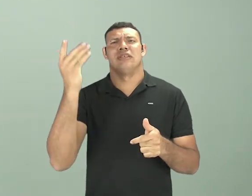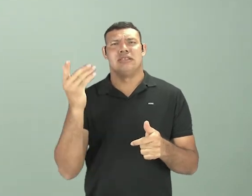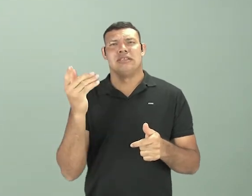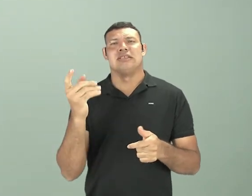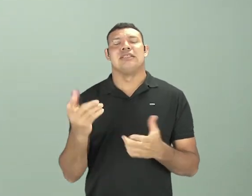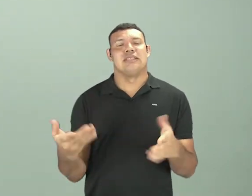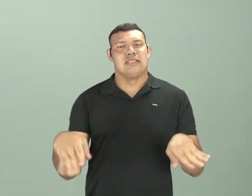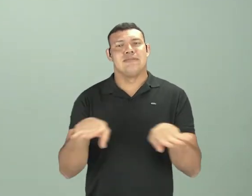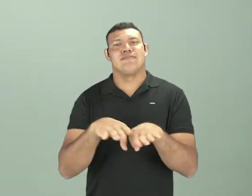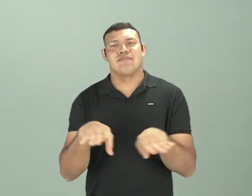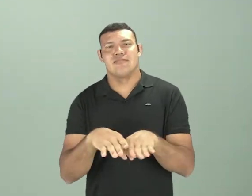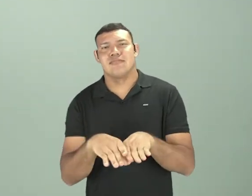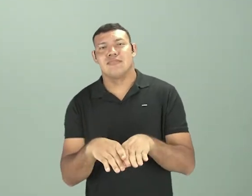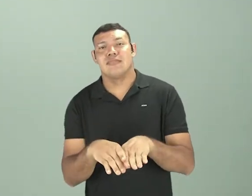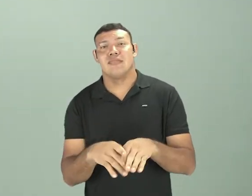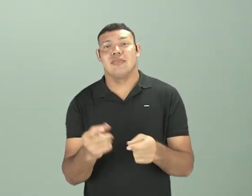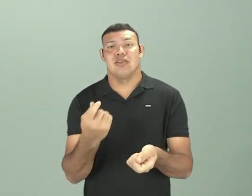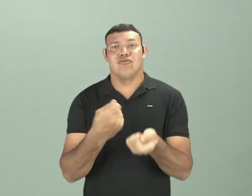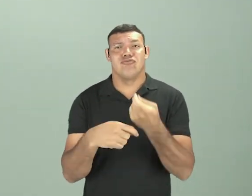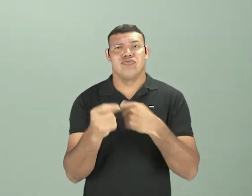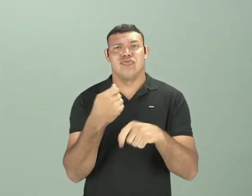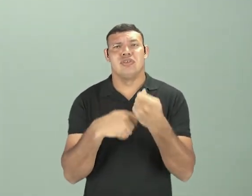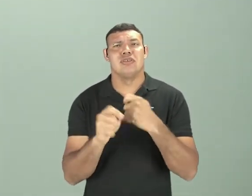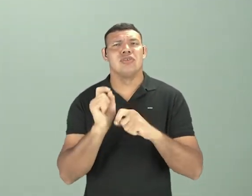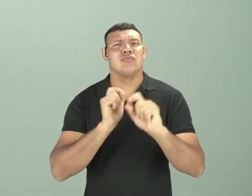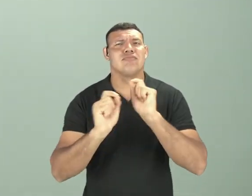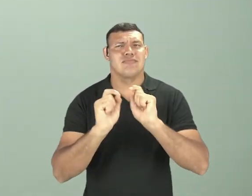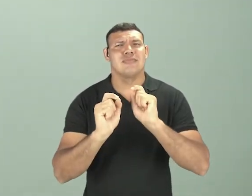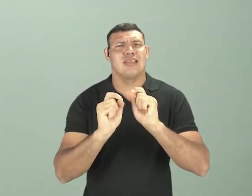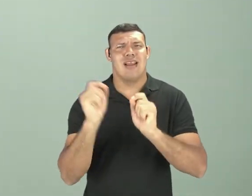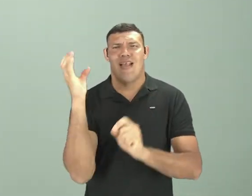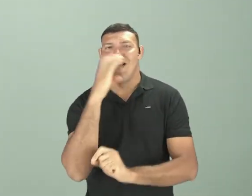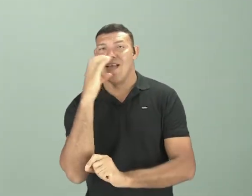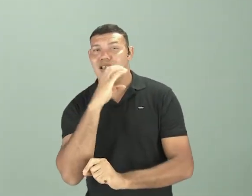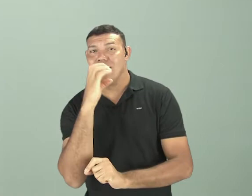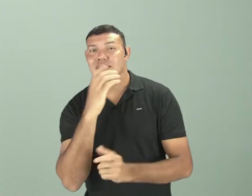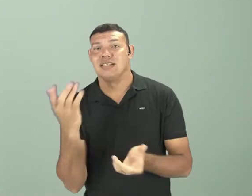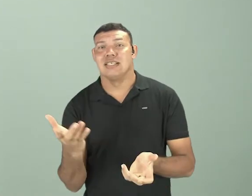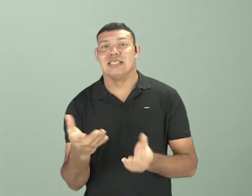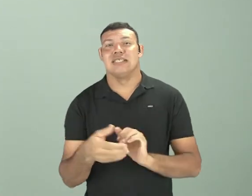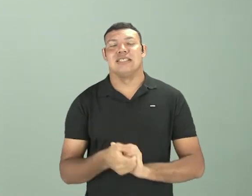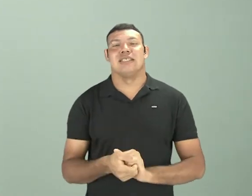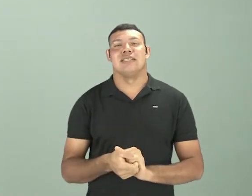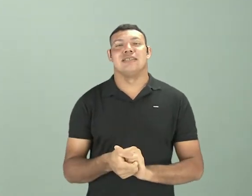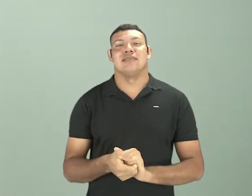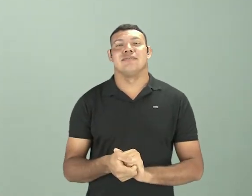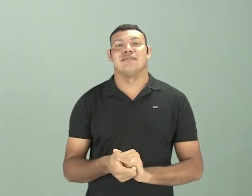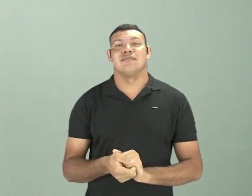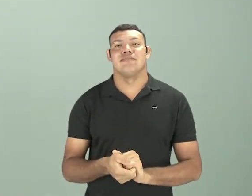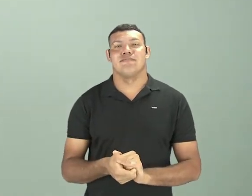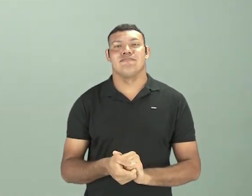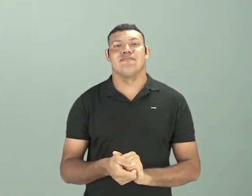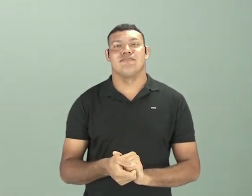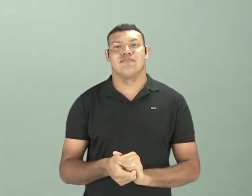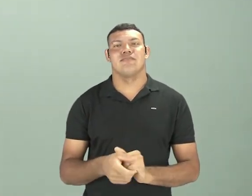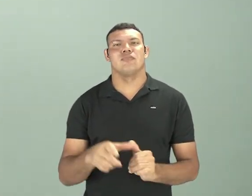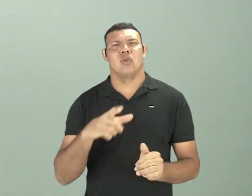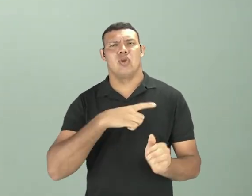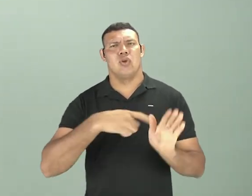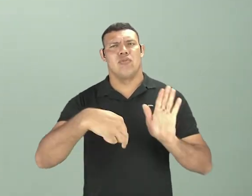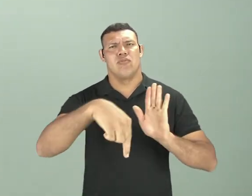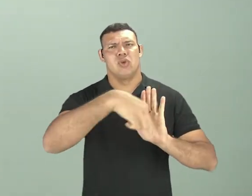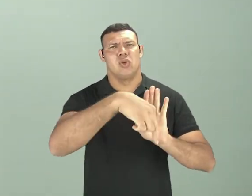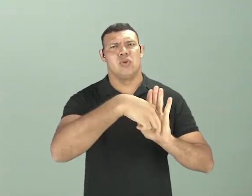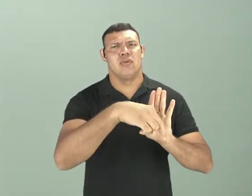especulação financeira, porque ela constituiu-se, assim, falar rapidamente para vocês, na emissão de notas.